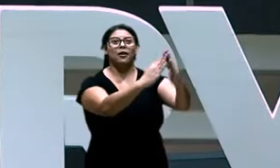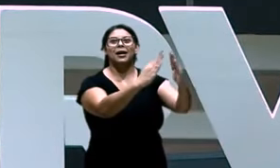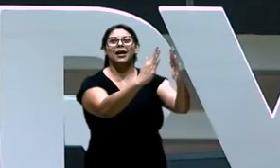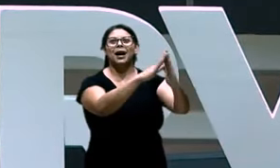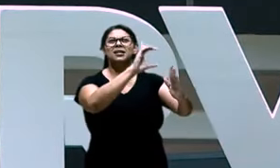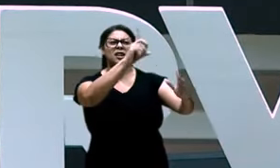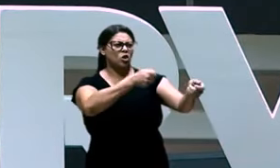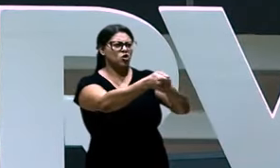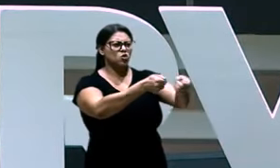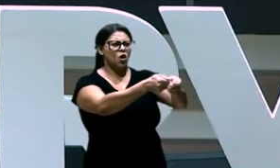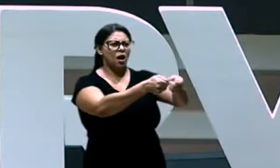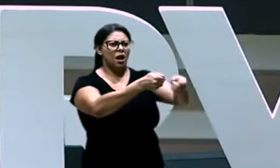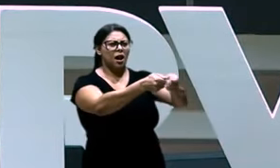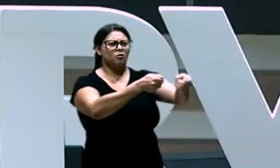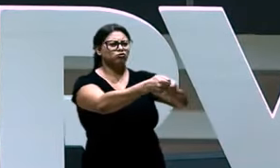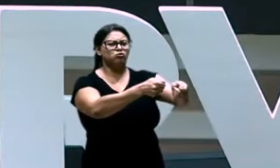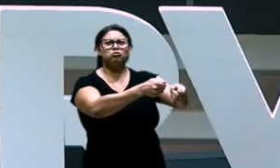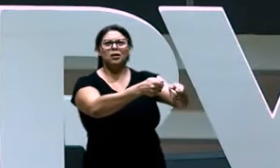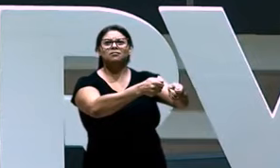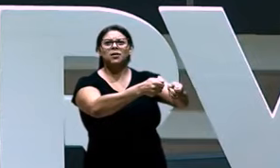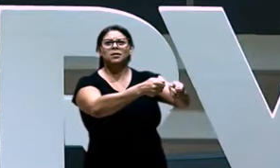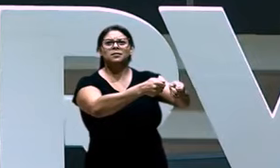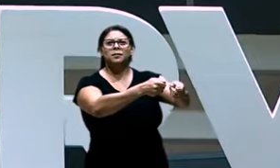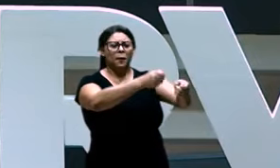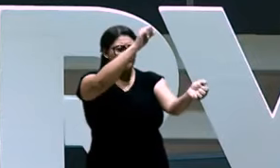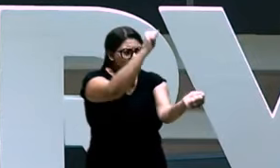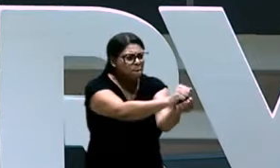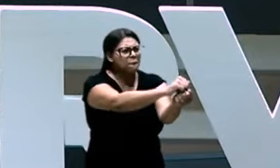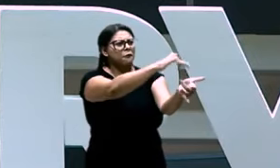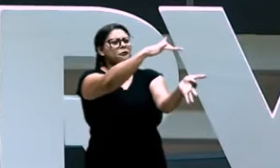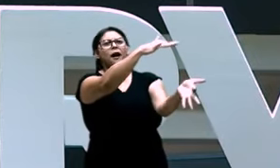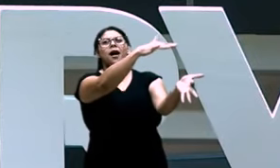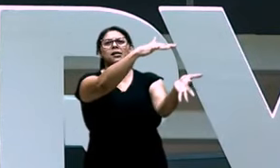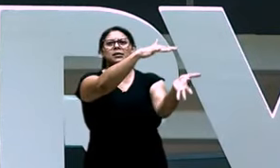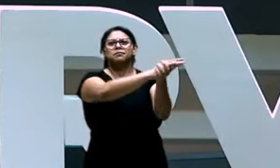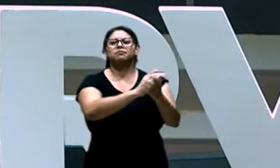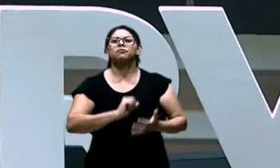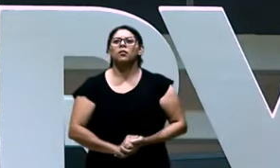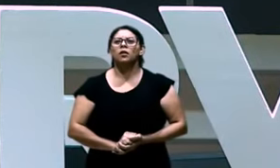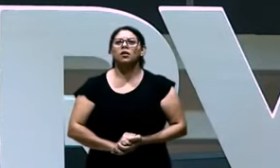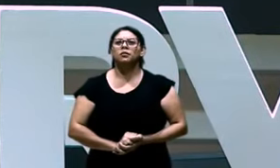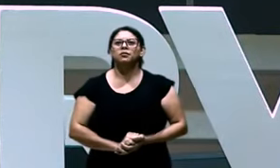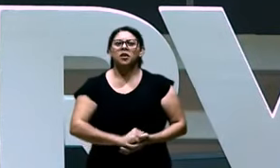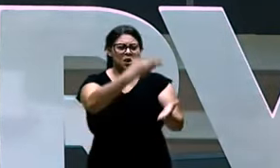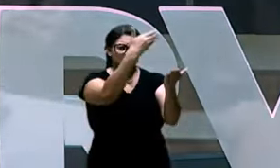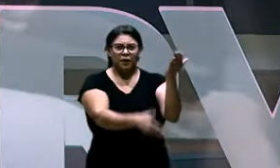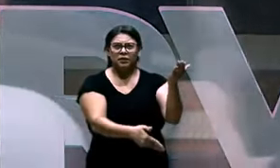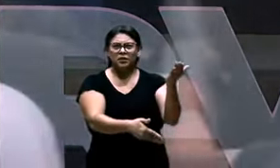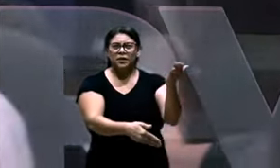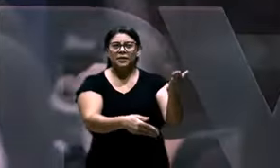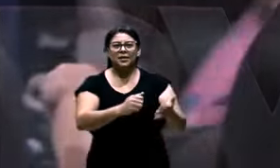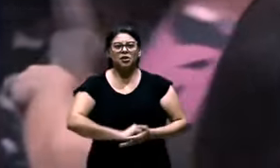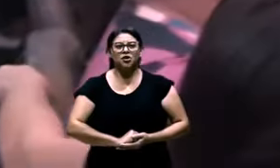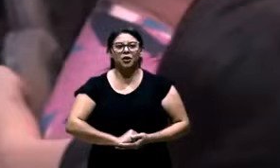Reage, não desista, não volte atrás. Enquanto você serve do lado de dentro,